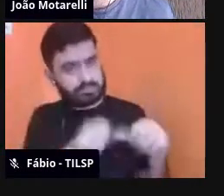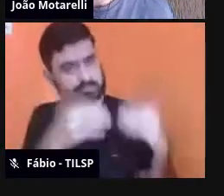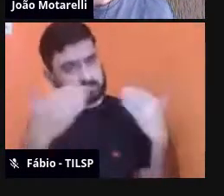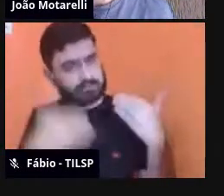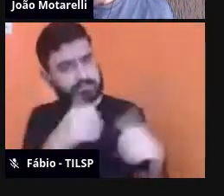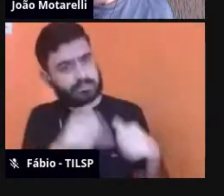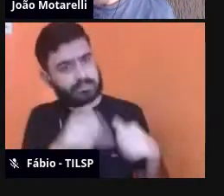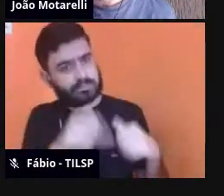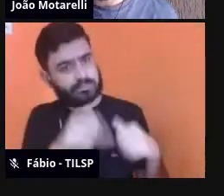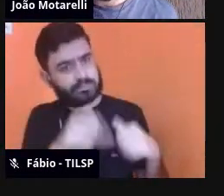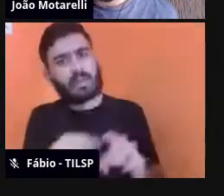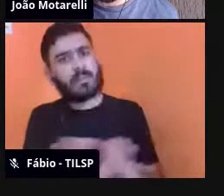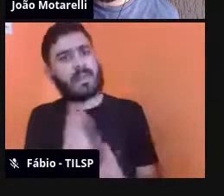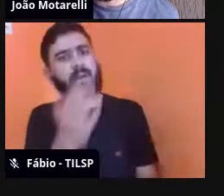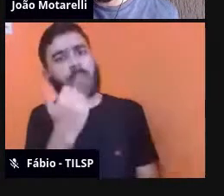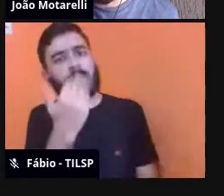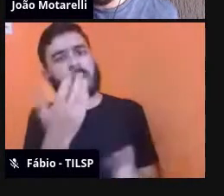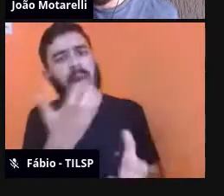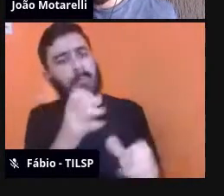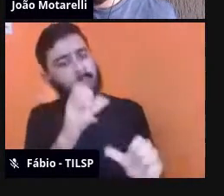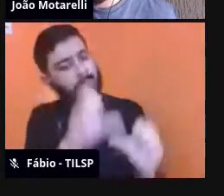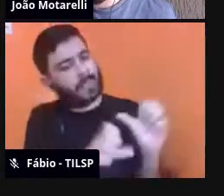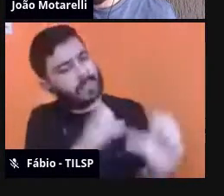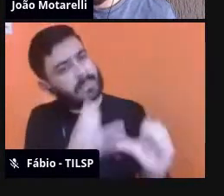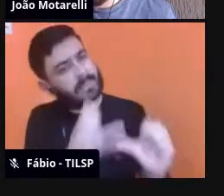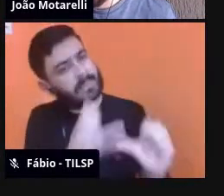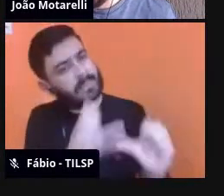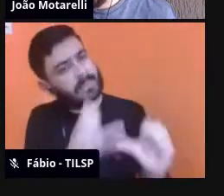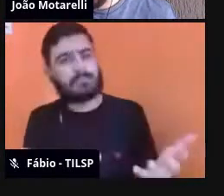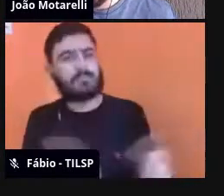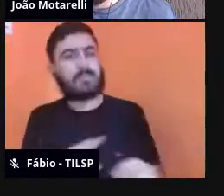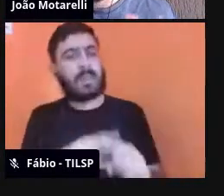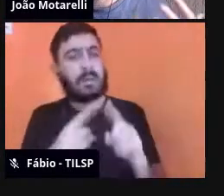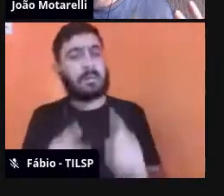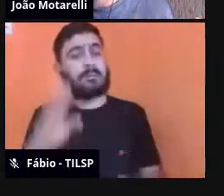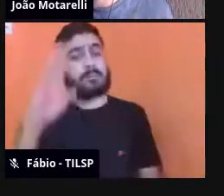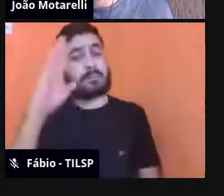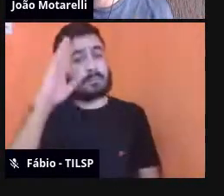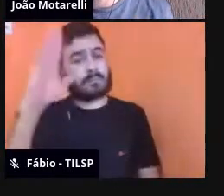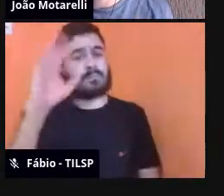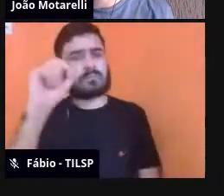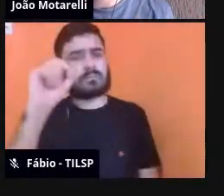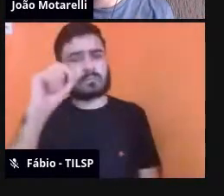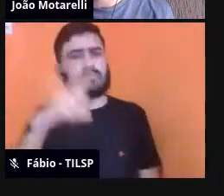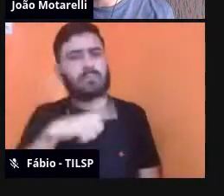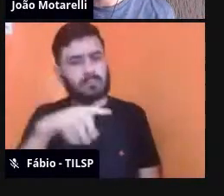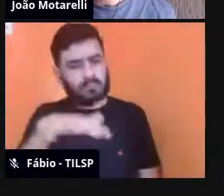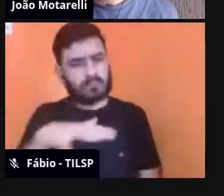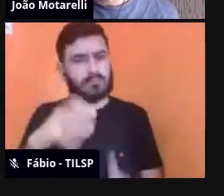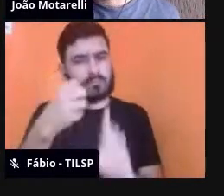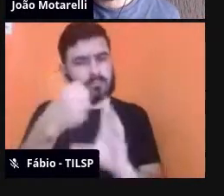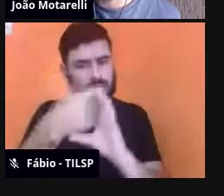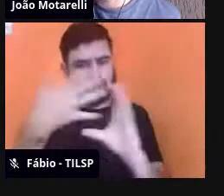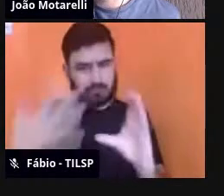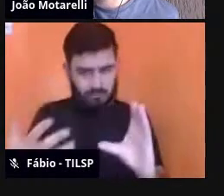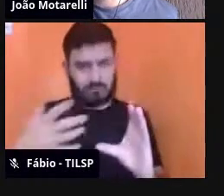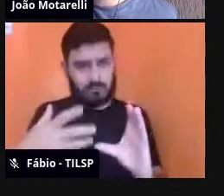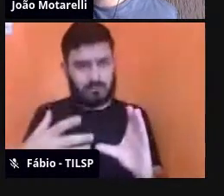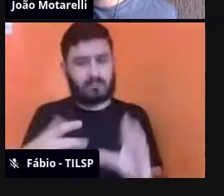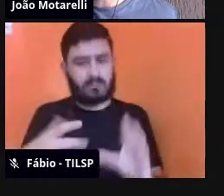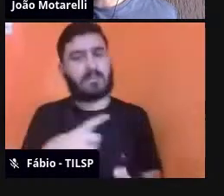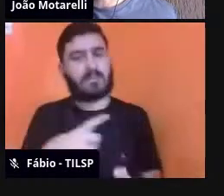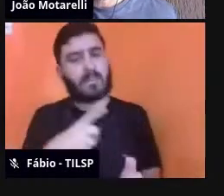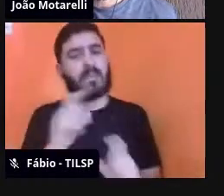mais especificamente, eu quis destacar, além dessa característica da dieta vegetariana estar associado com isso, é justamente o